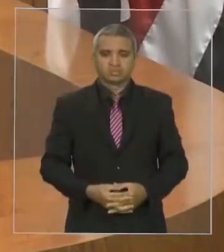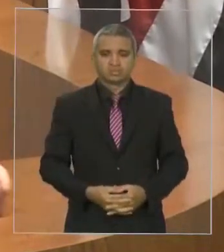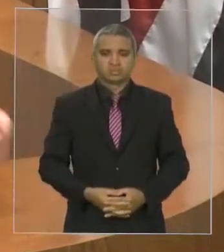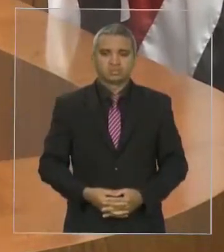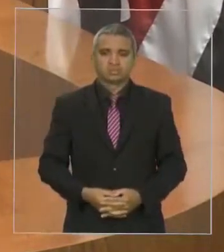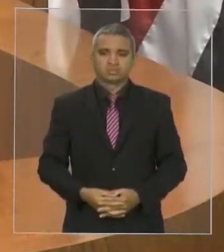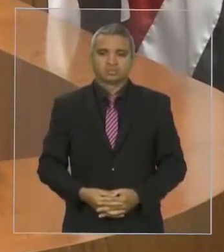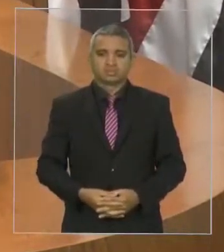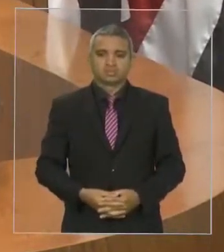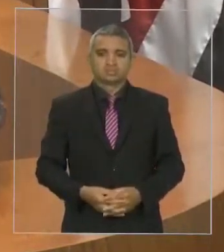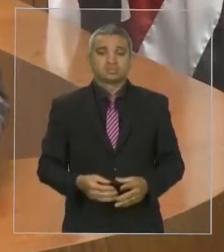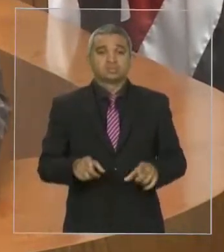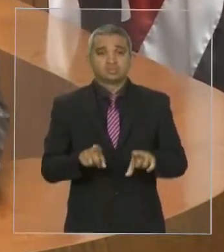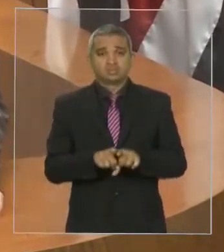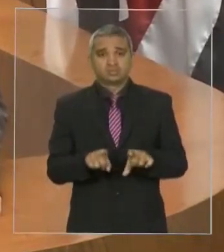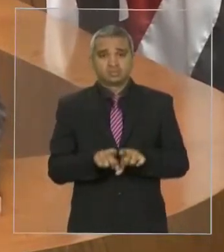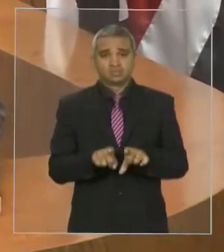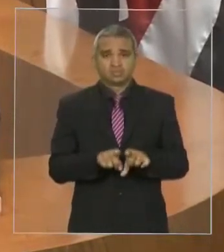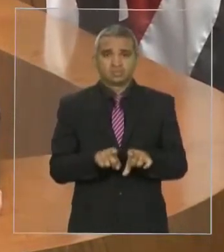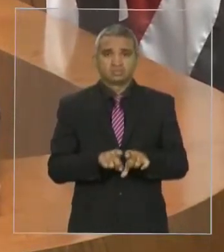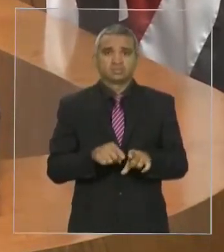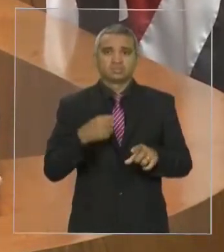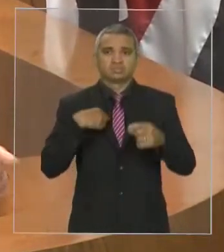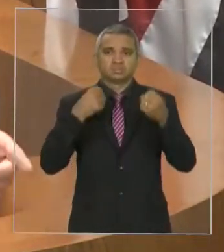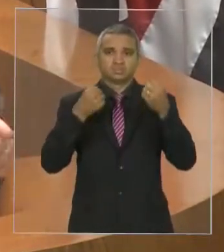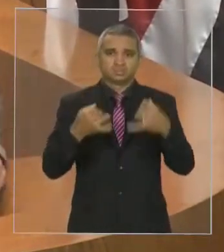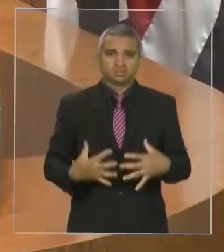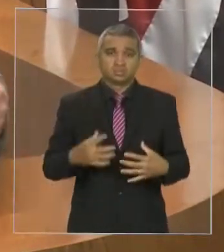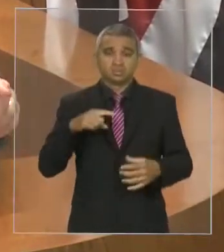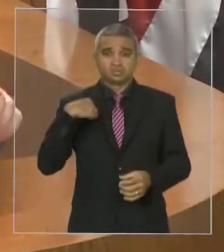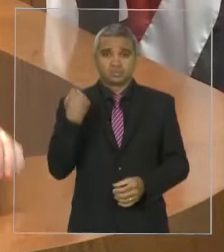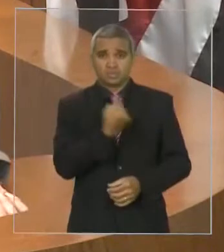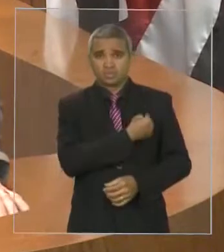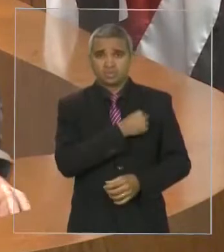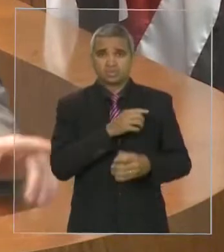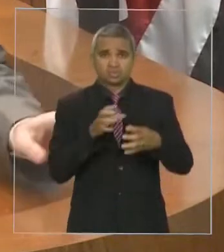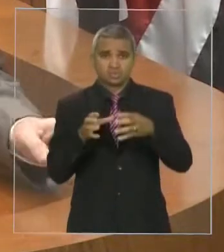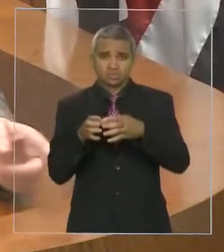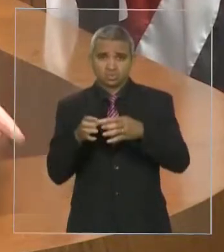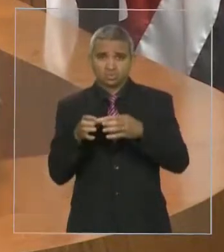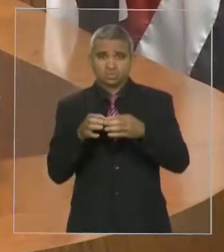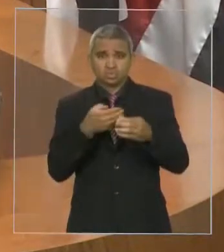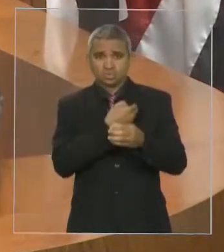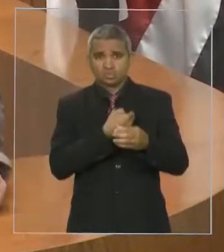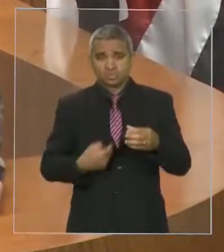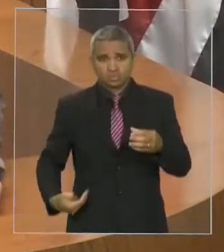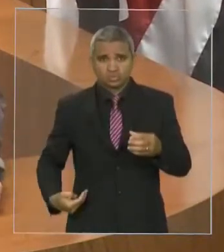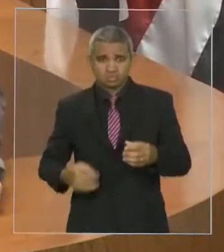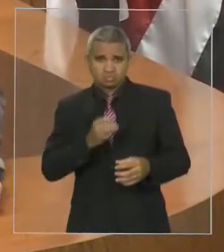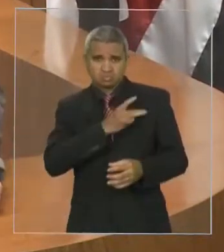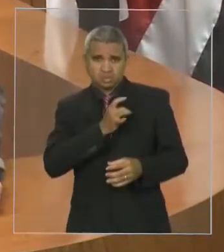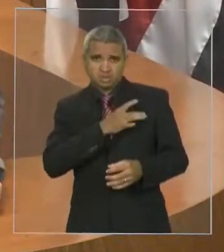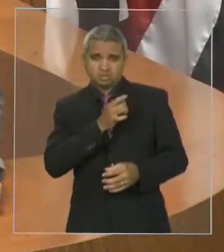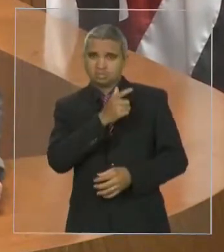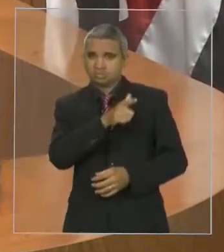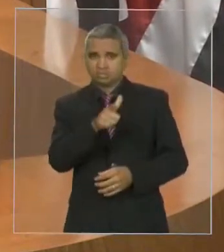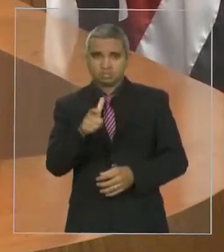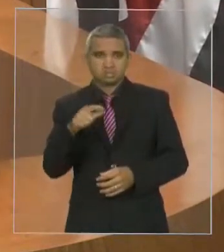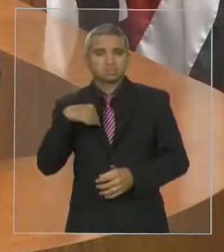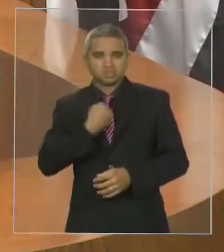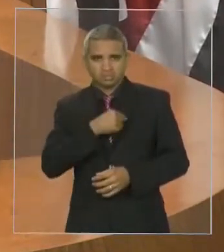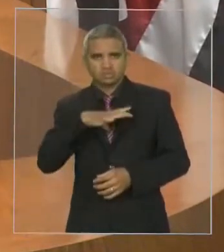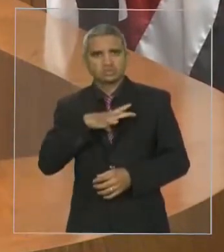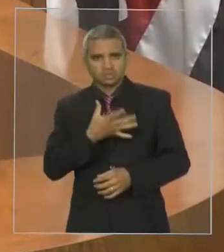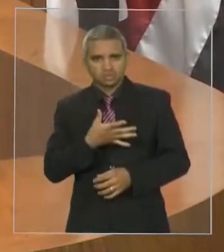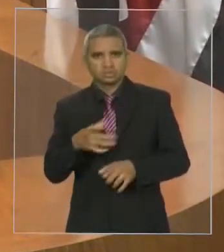notórios, e eu vinha dizendo que nós, da base do governo, não temos nenhuma timidez em puxar um debate como esse, como qualquer outro debate, porque nós